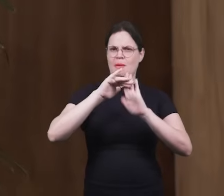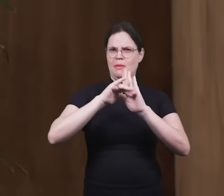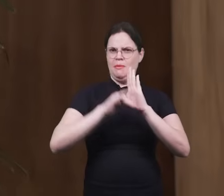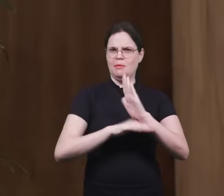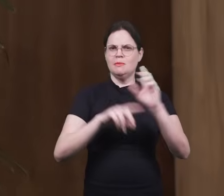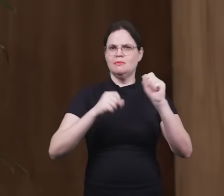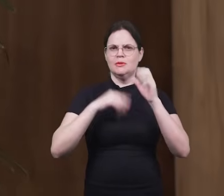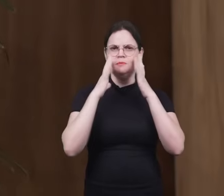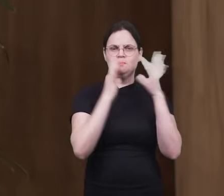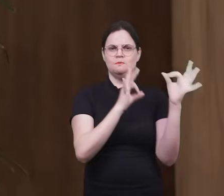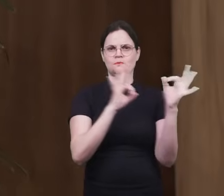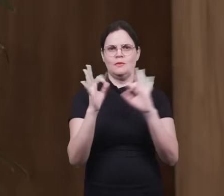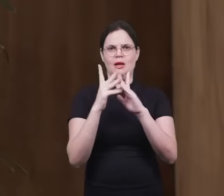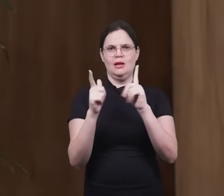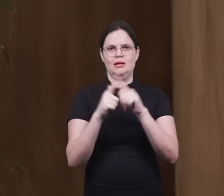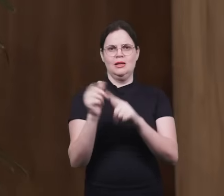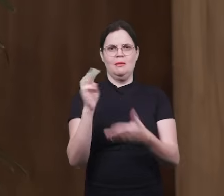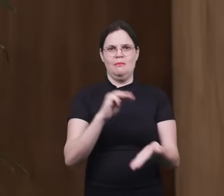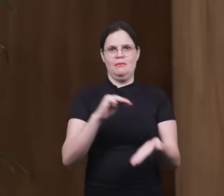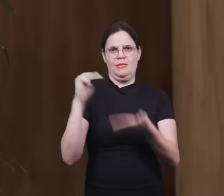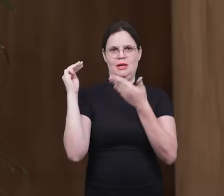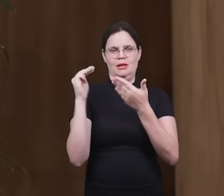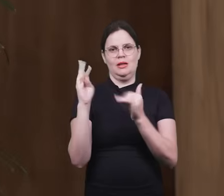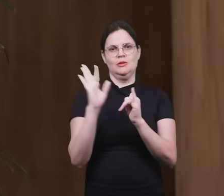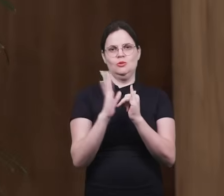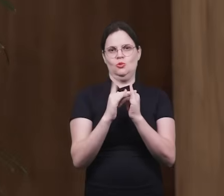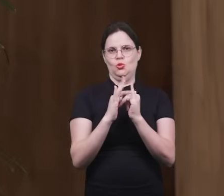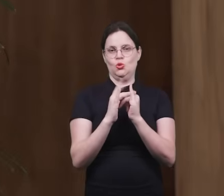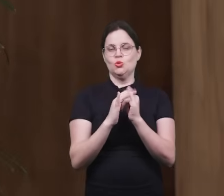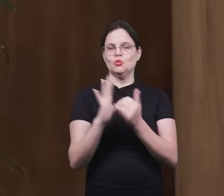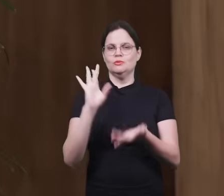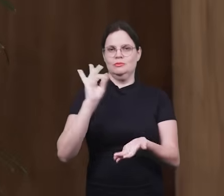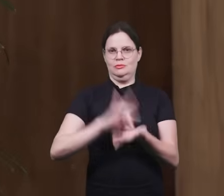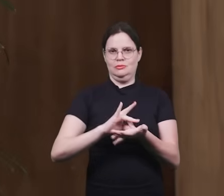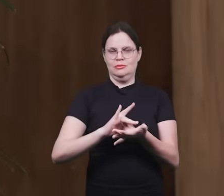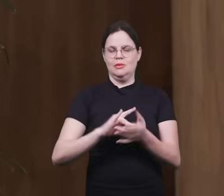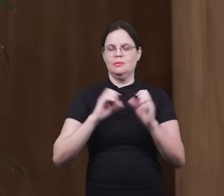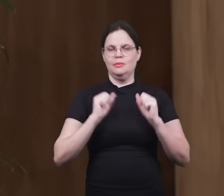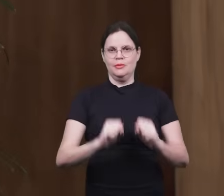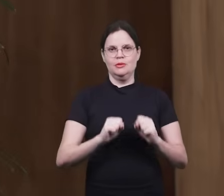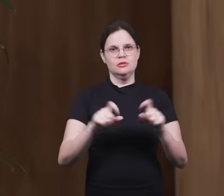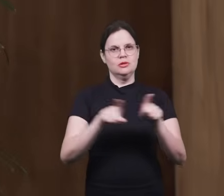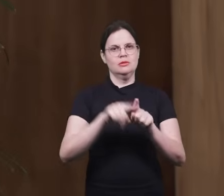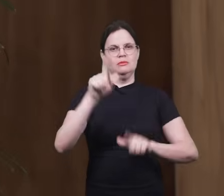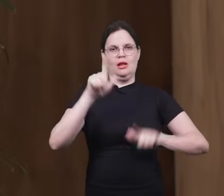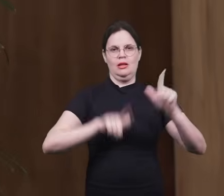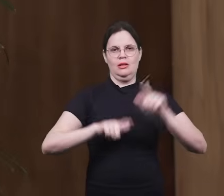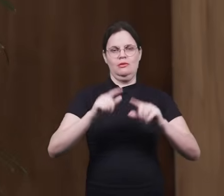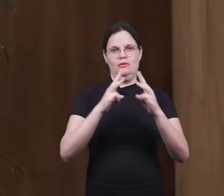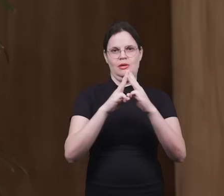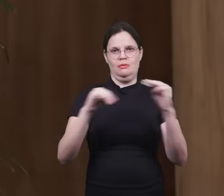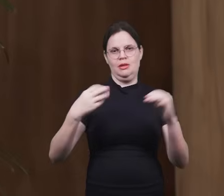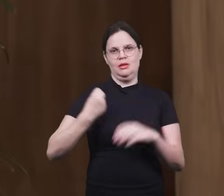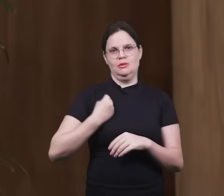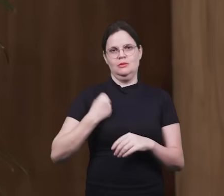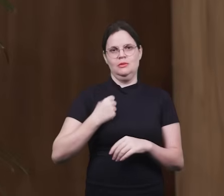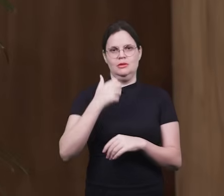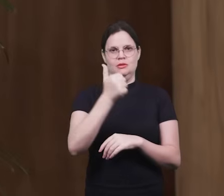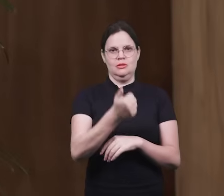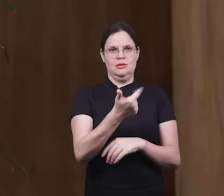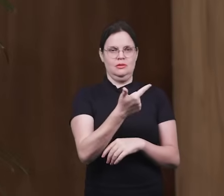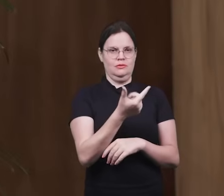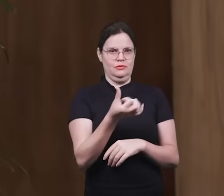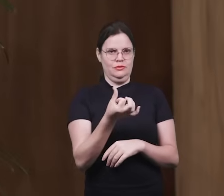Acompanhem a Igreja Cristã Maranata no seu canal oficial do YouTube, na TV Manaim, no canal 126